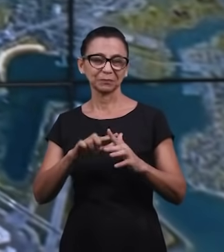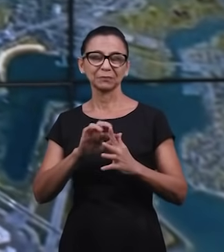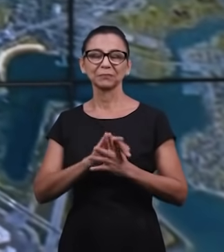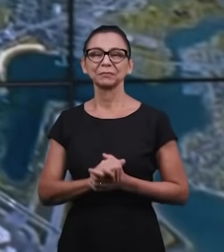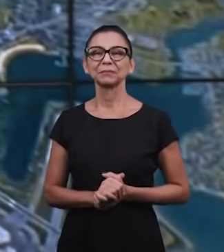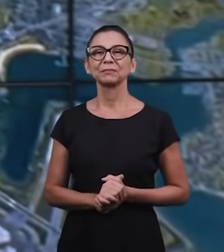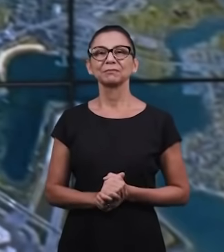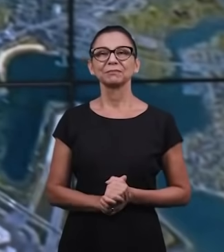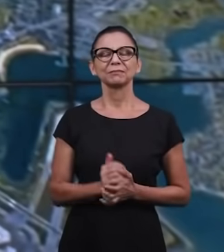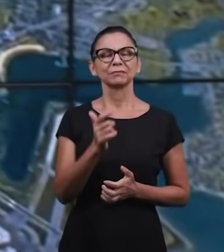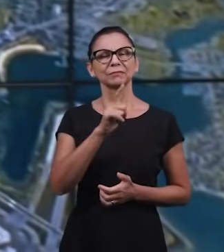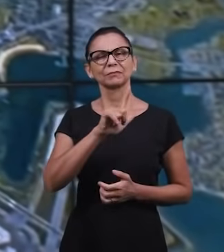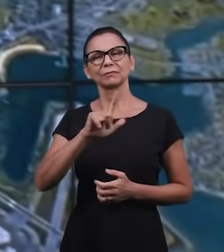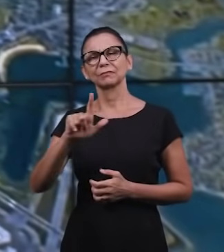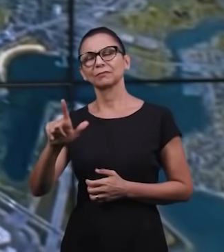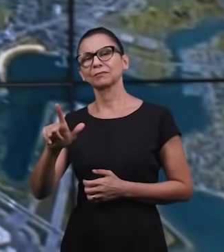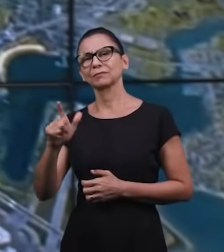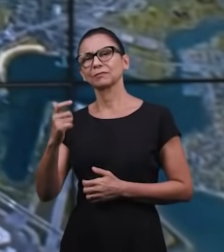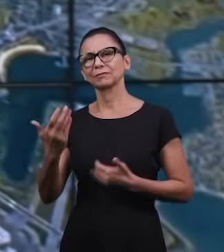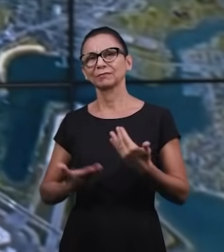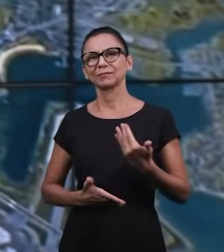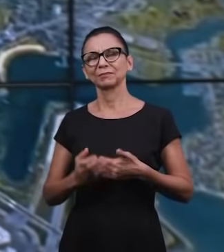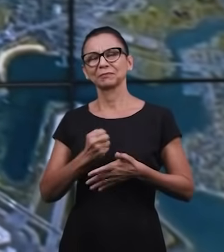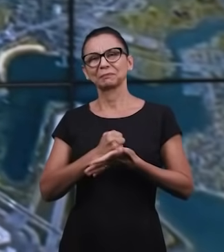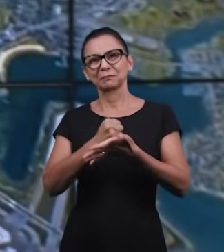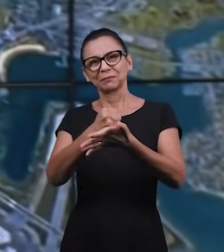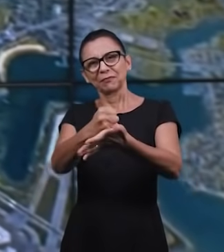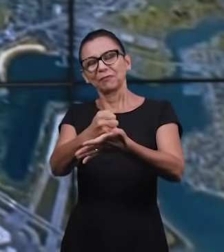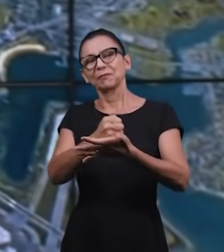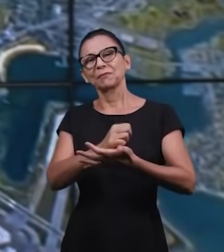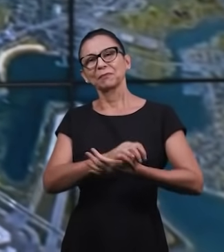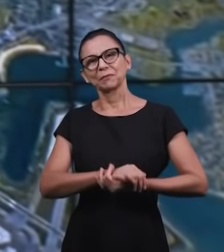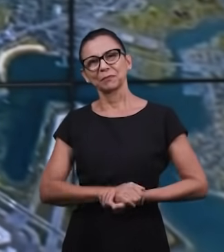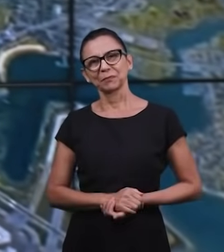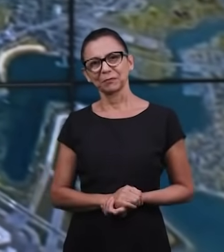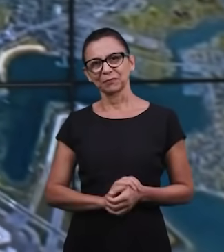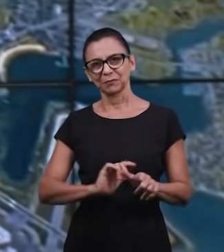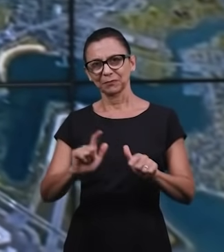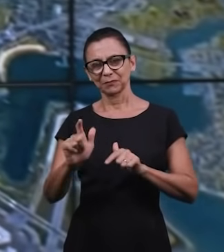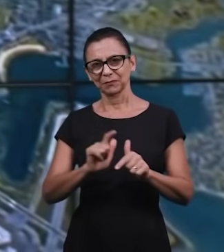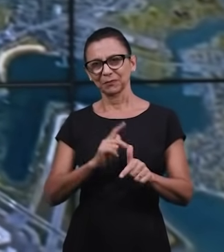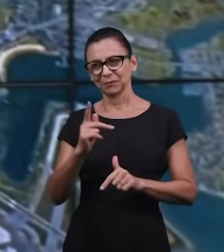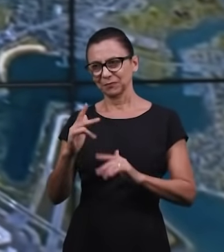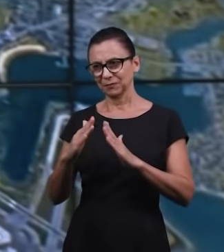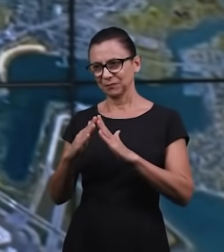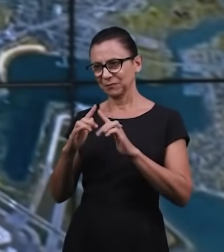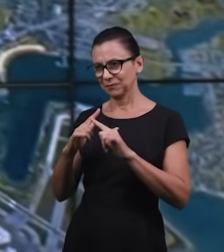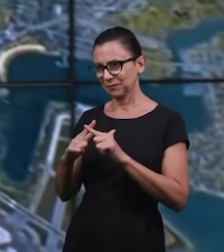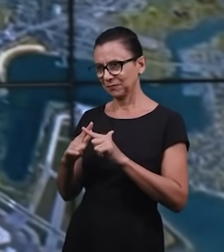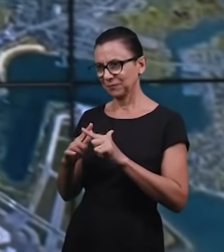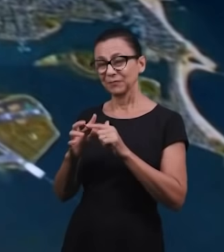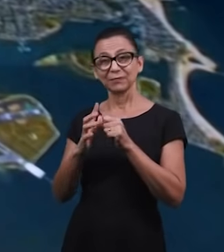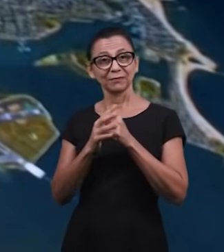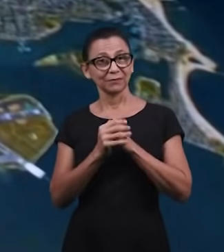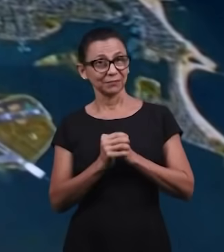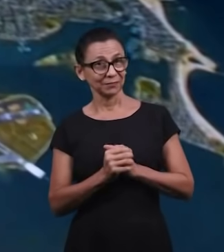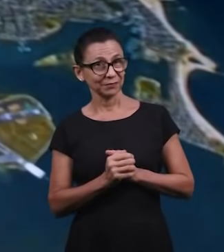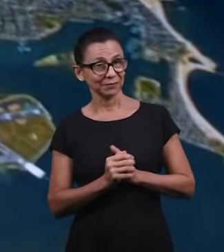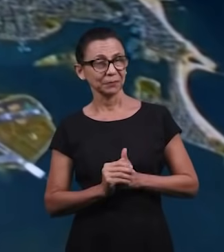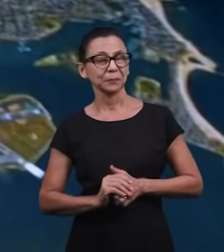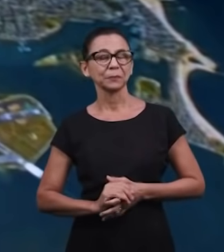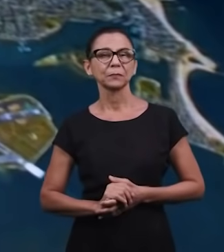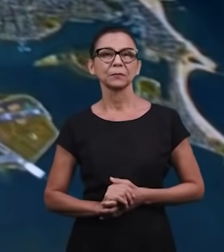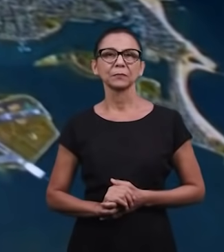Medford e bem como os demais irmãos que te auxiliam no ministério da obra aí nesta igreja. Glória a Deus. Amém,